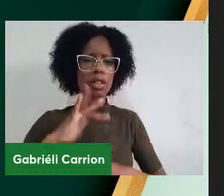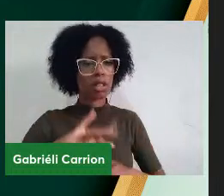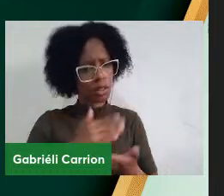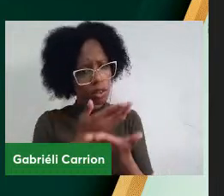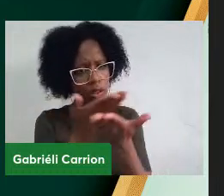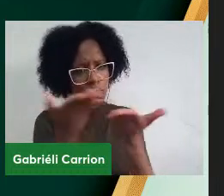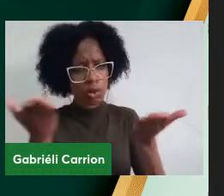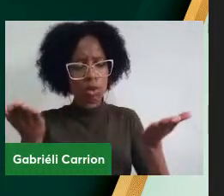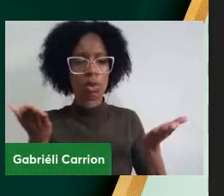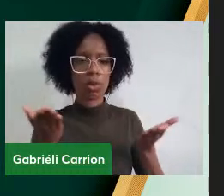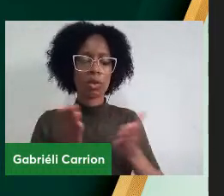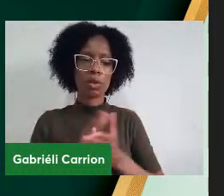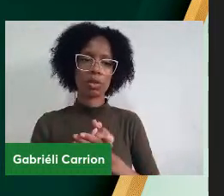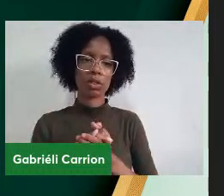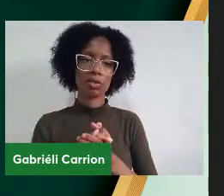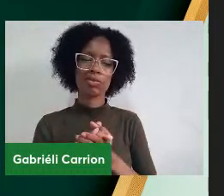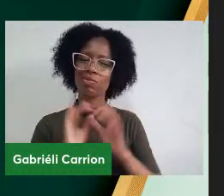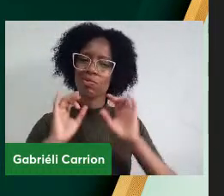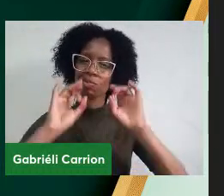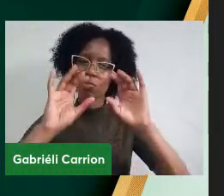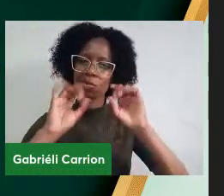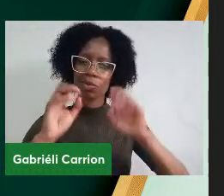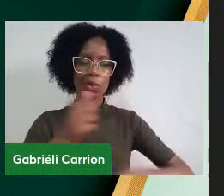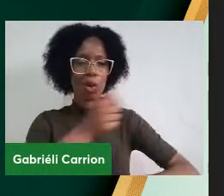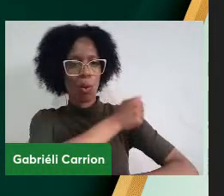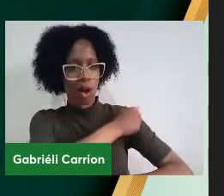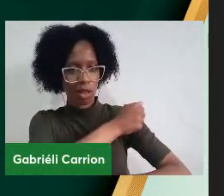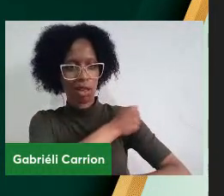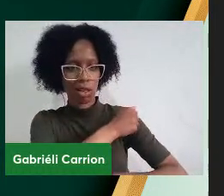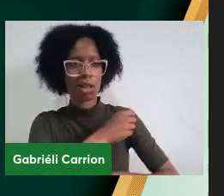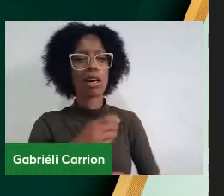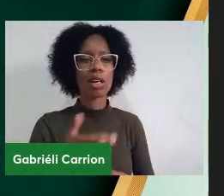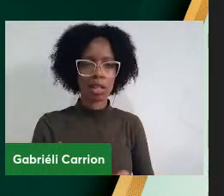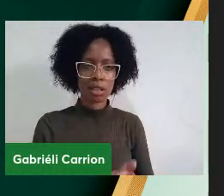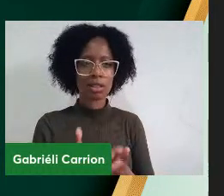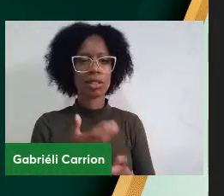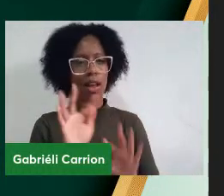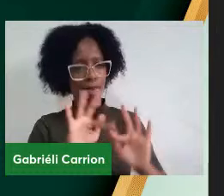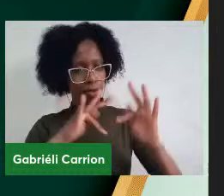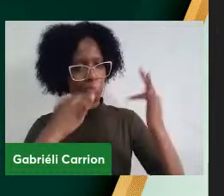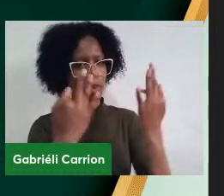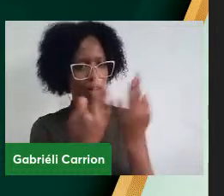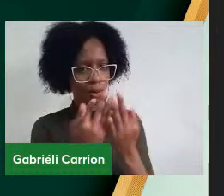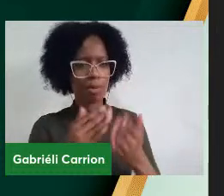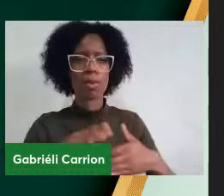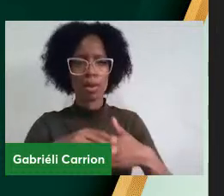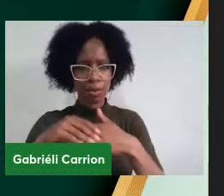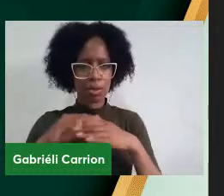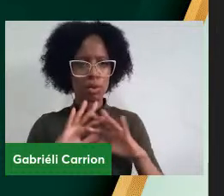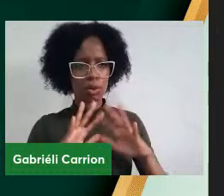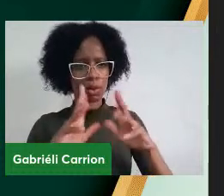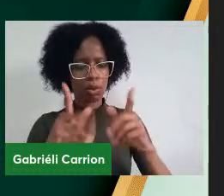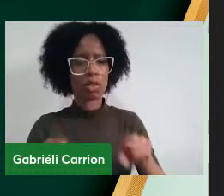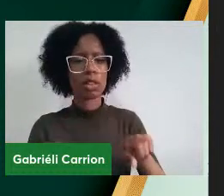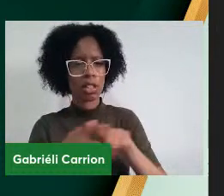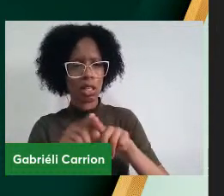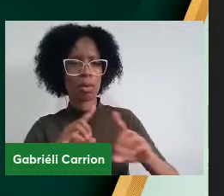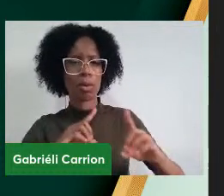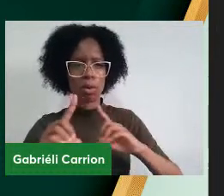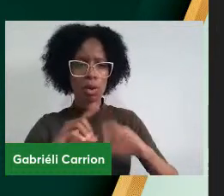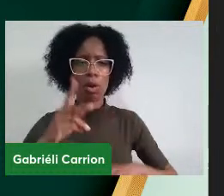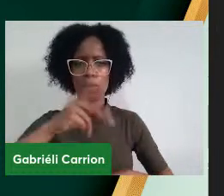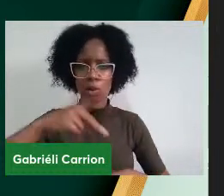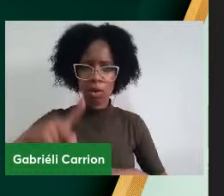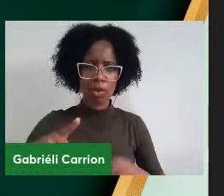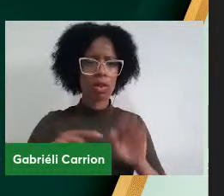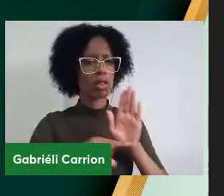a todas, especialmente aos alunos, pais, familiares. Boa tarde aos coordenadores de curso, professores,